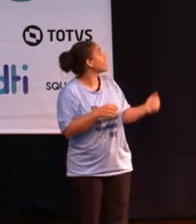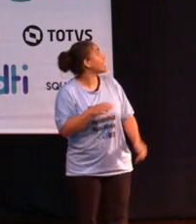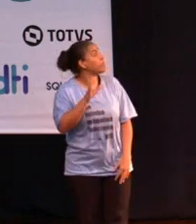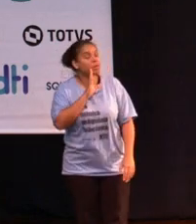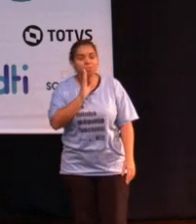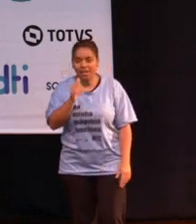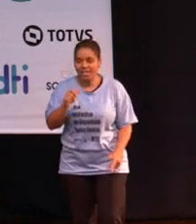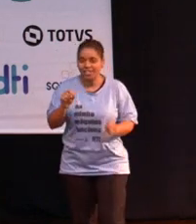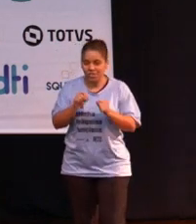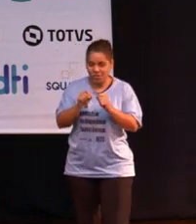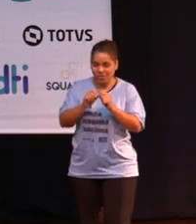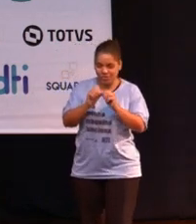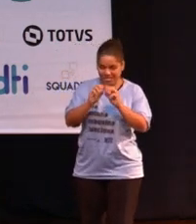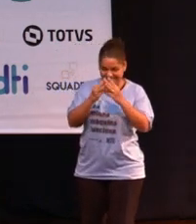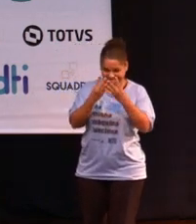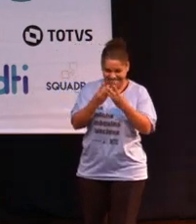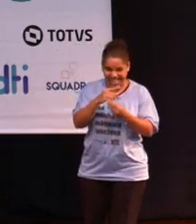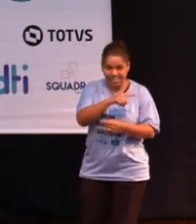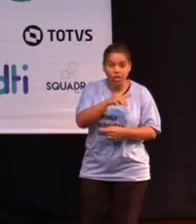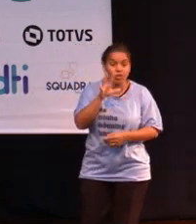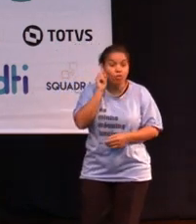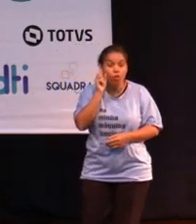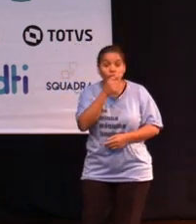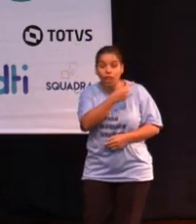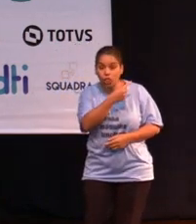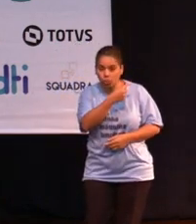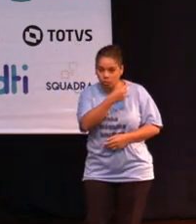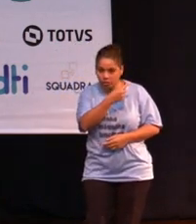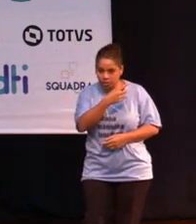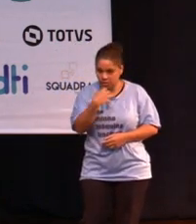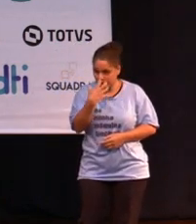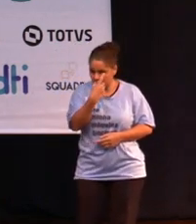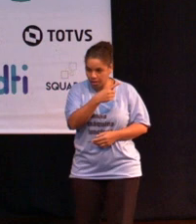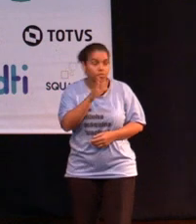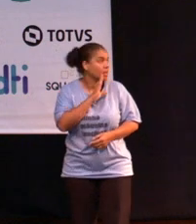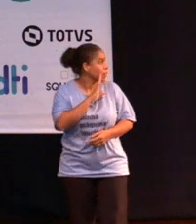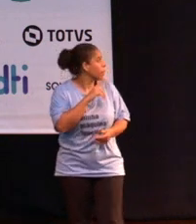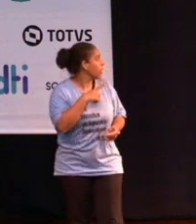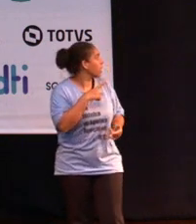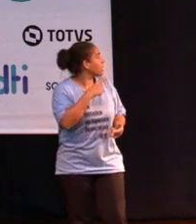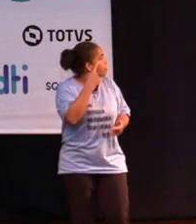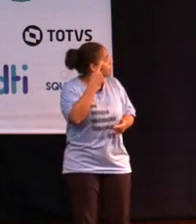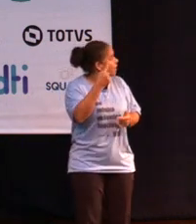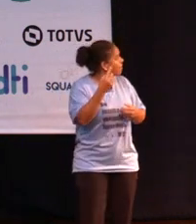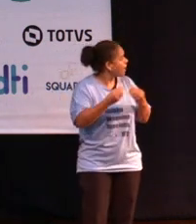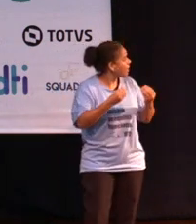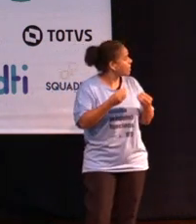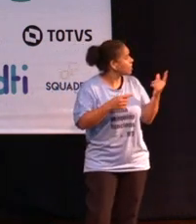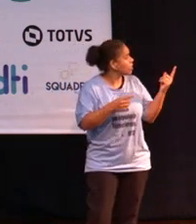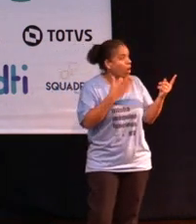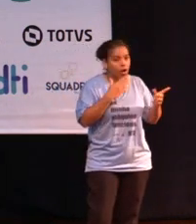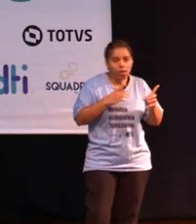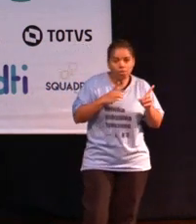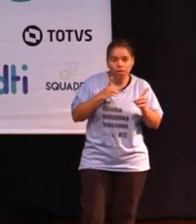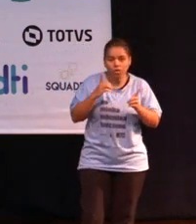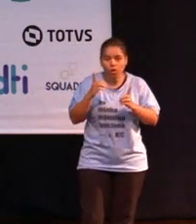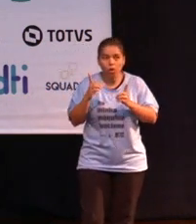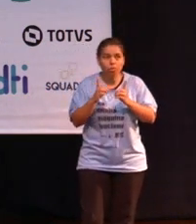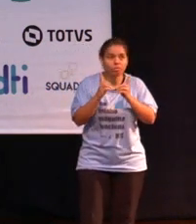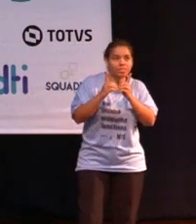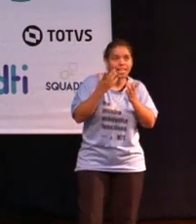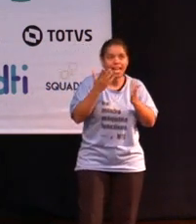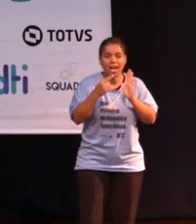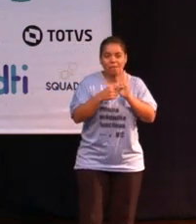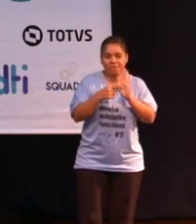fiz lá eu estava ouvindo isso né ouvindo megadeth e silyvi então vocês vão ter um pouco da idéia de que a dinâmica da apresentação